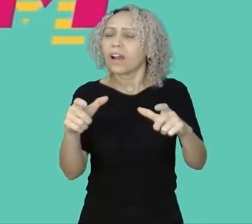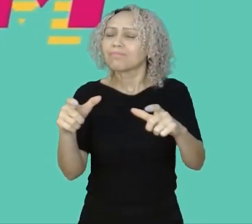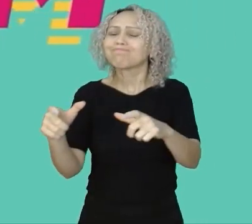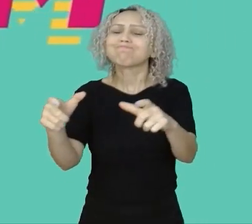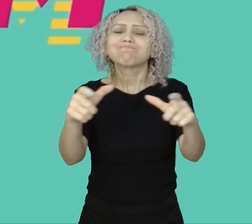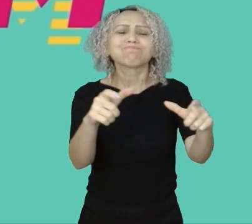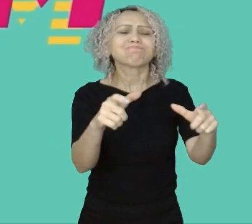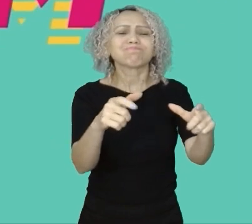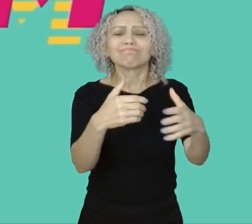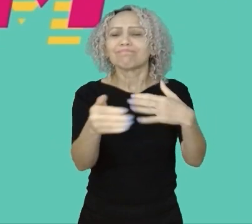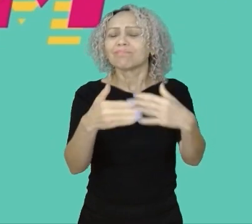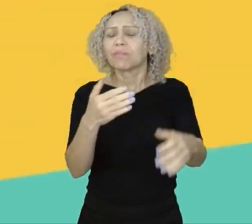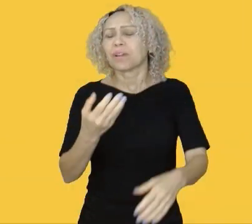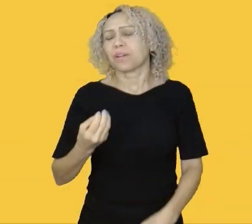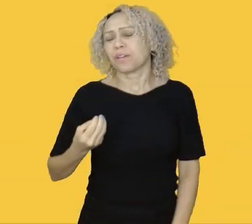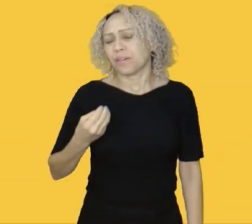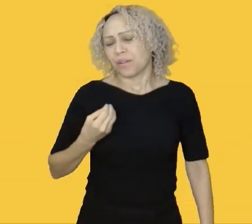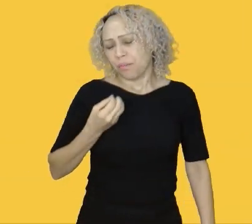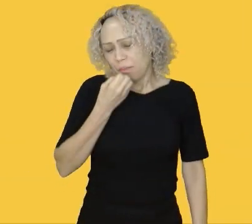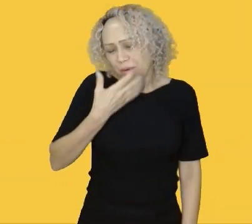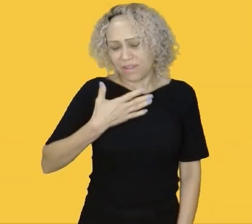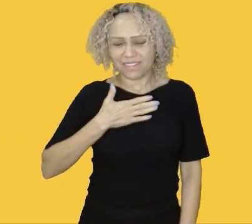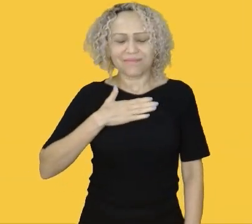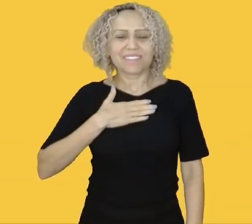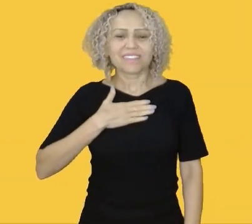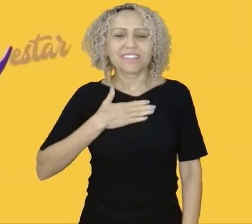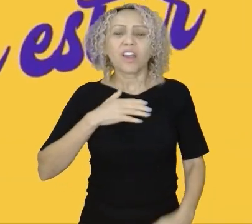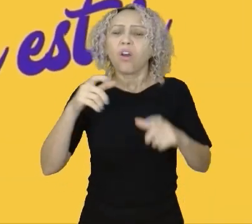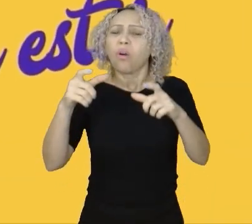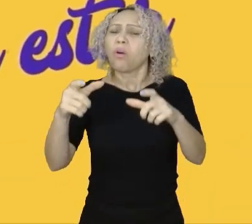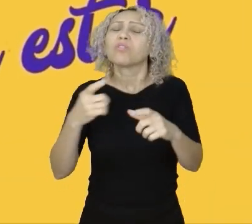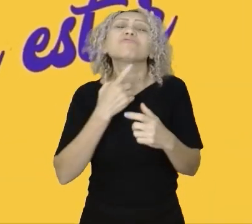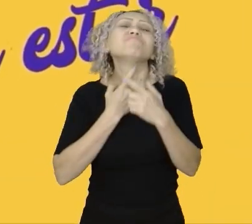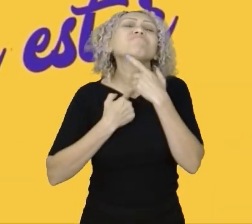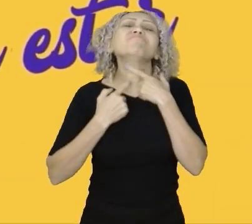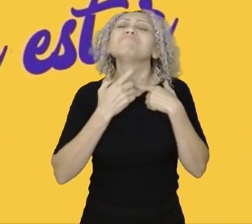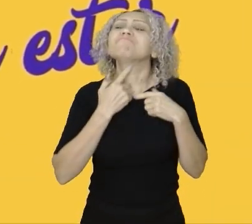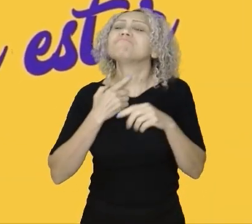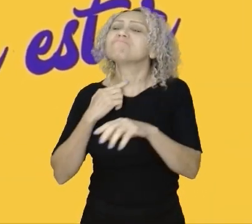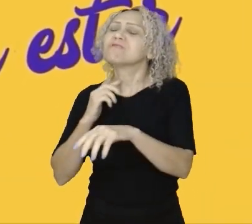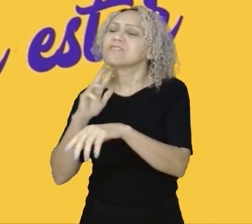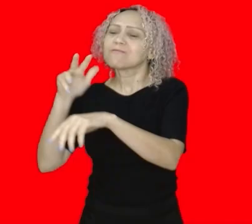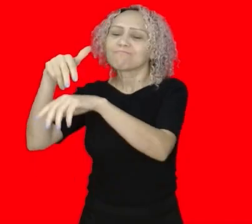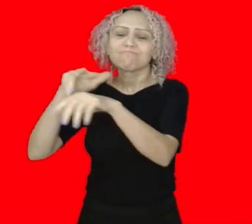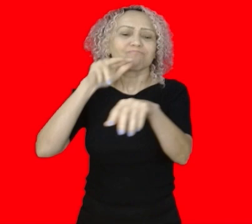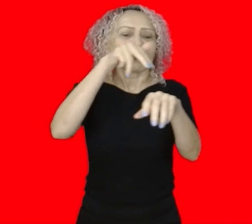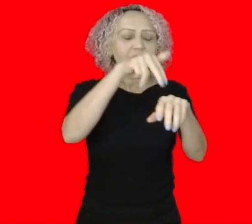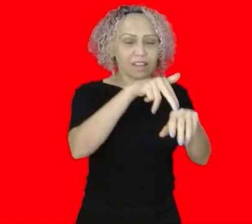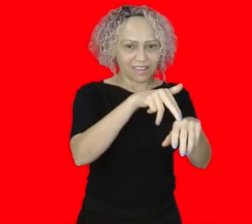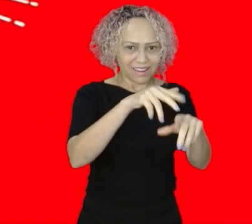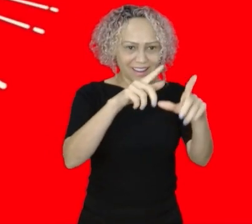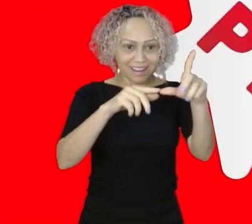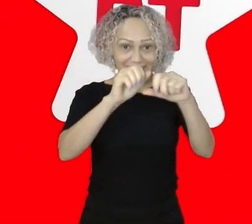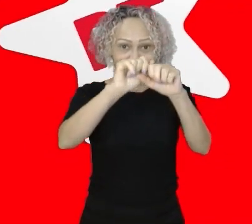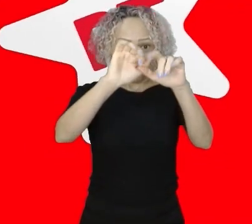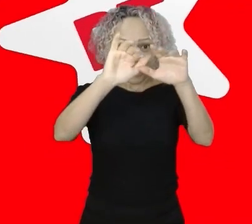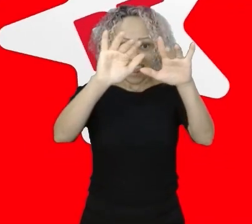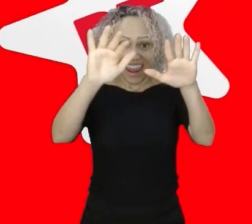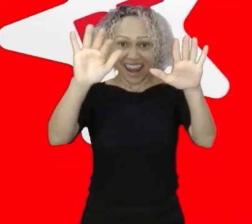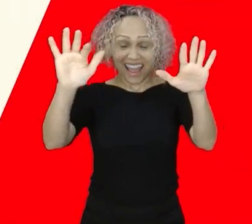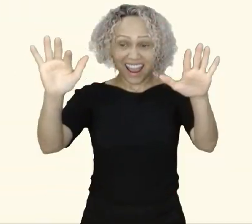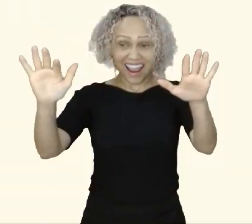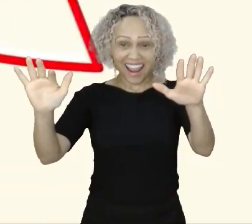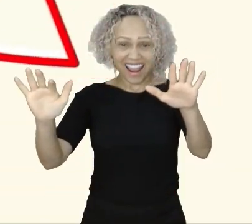lugar que é bom pra mim, é onde eu quiser estar. A estrela ainda